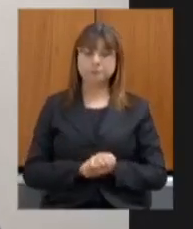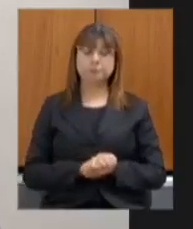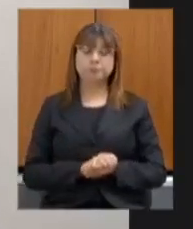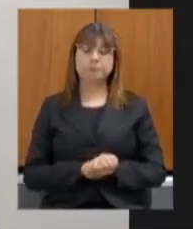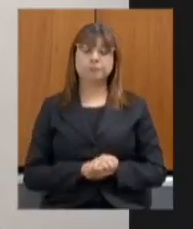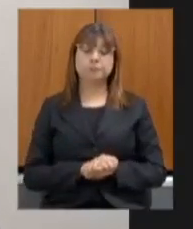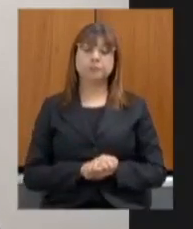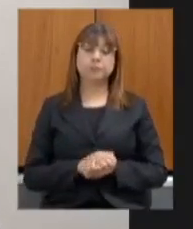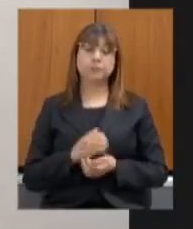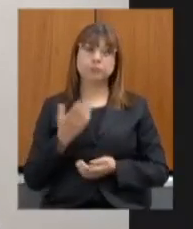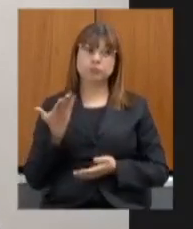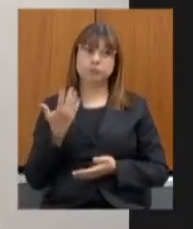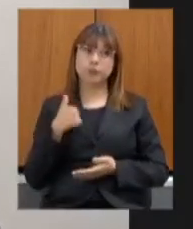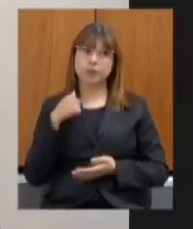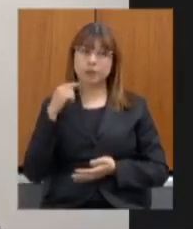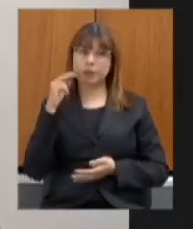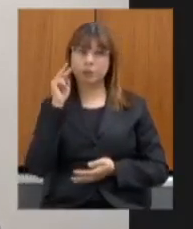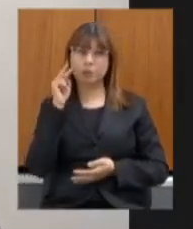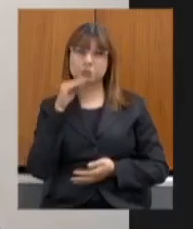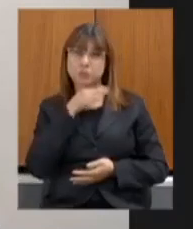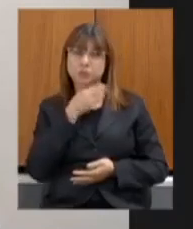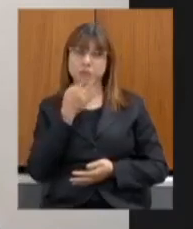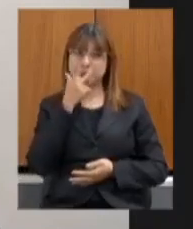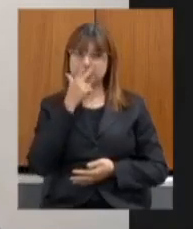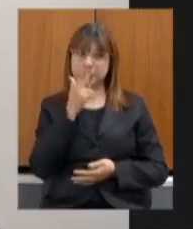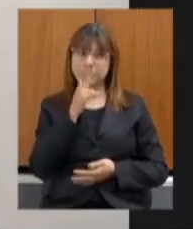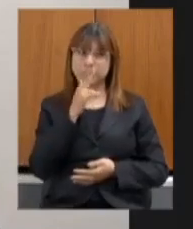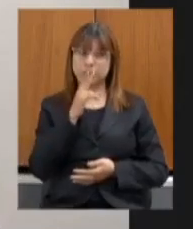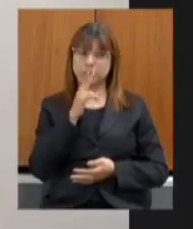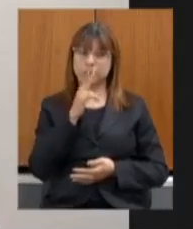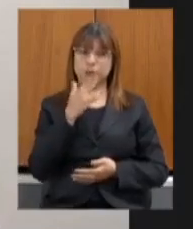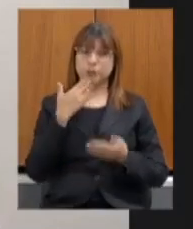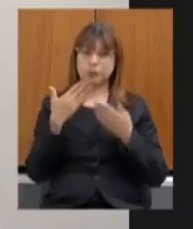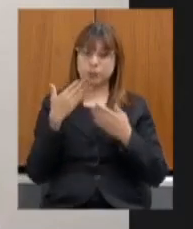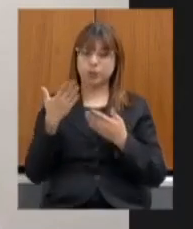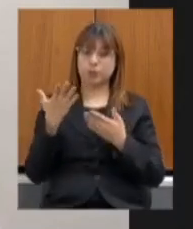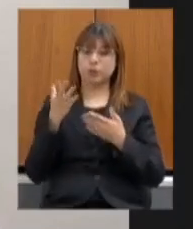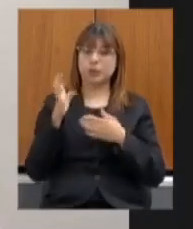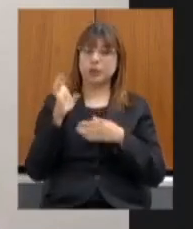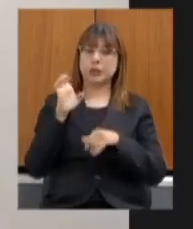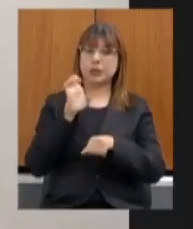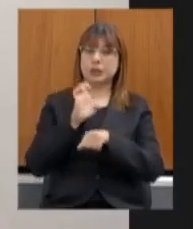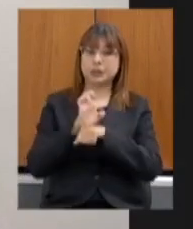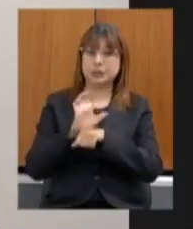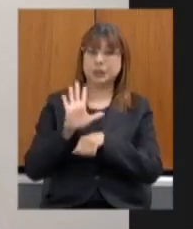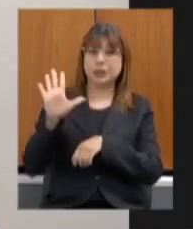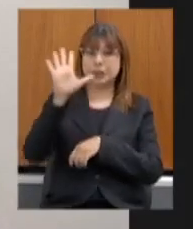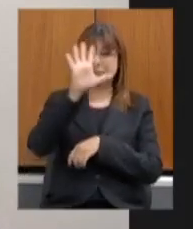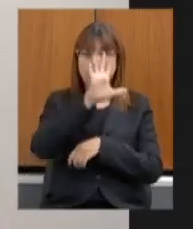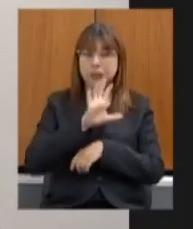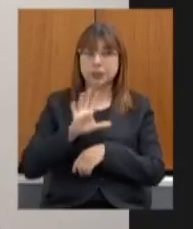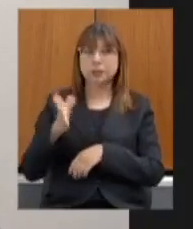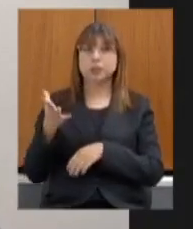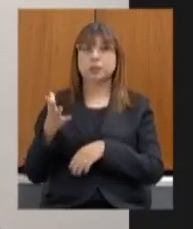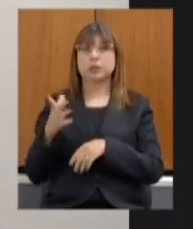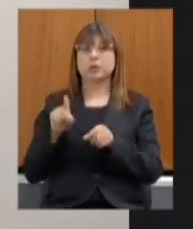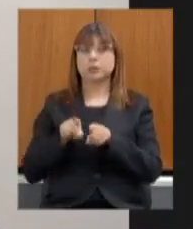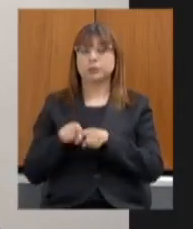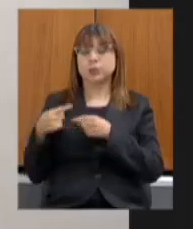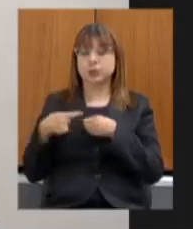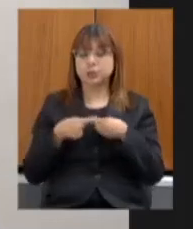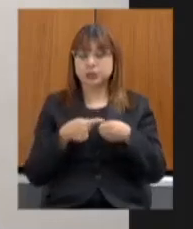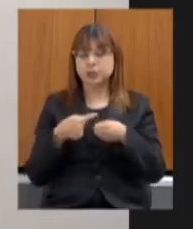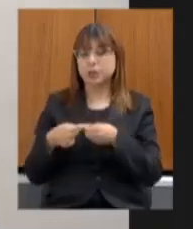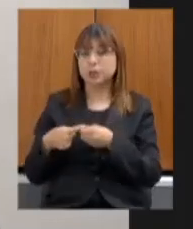que a situação em geral dos Estados e dos municípios, mas principalmente dos Estados, passa por uma